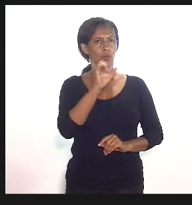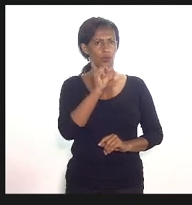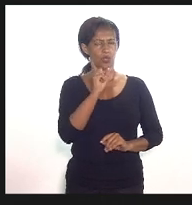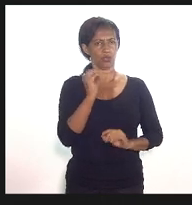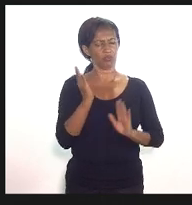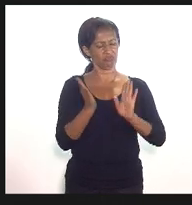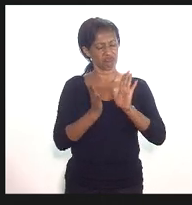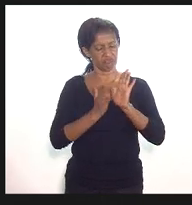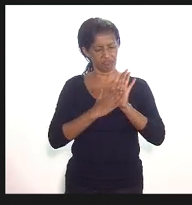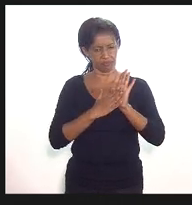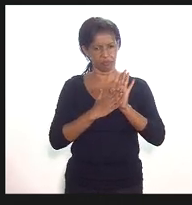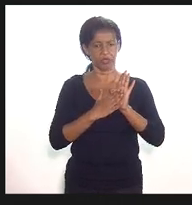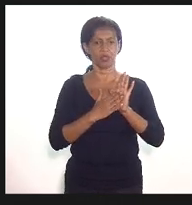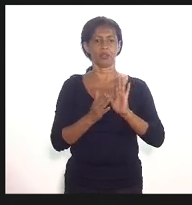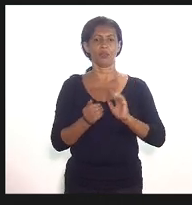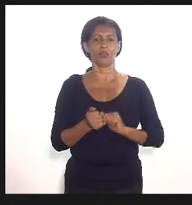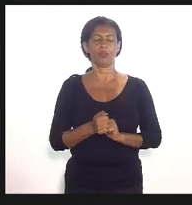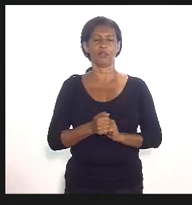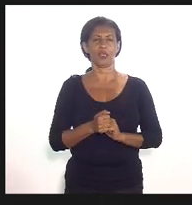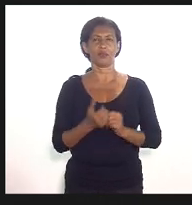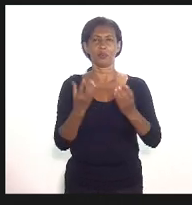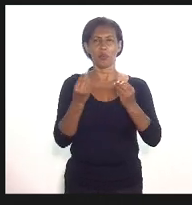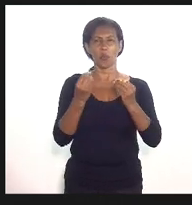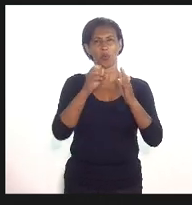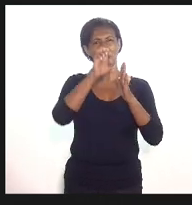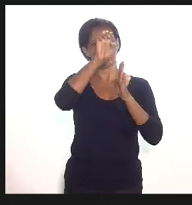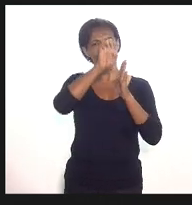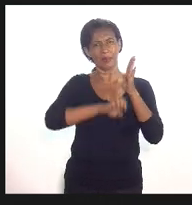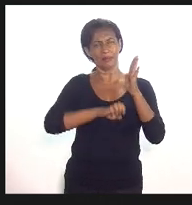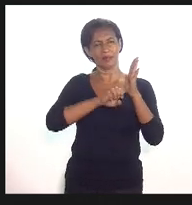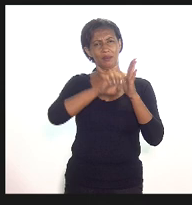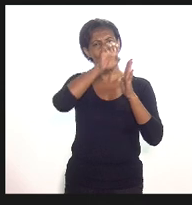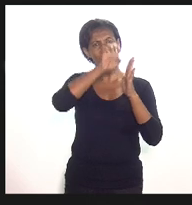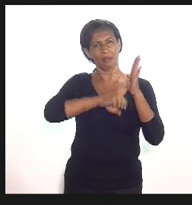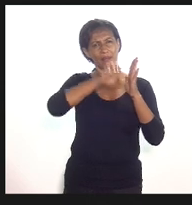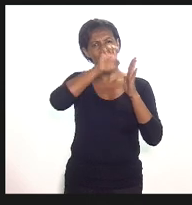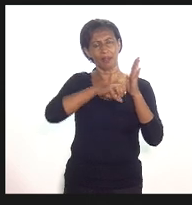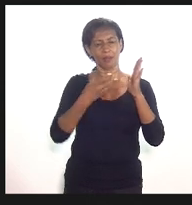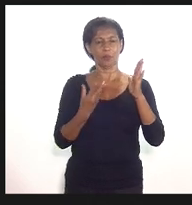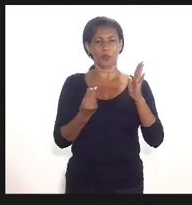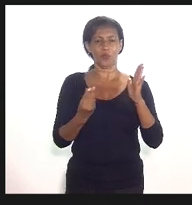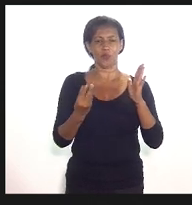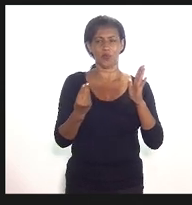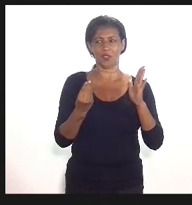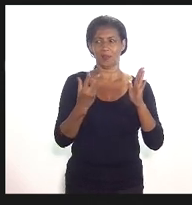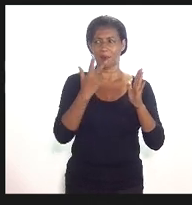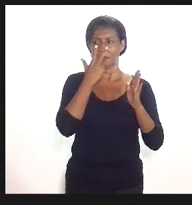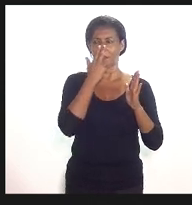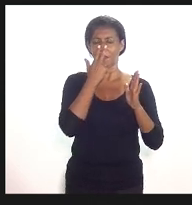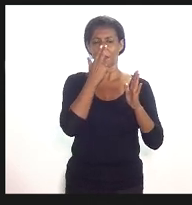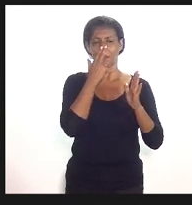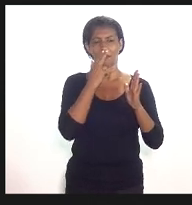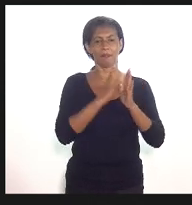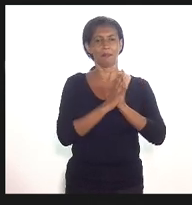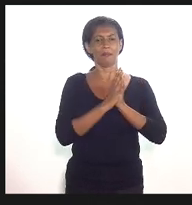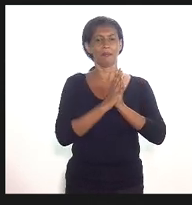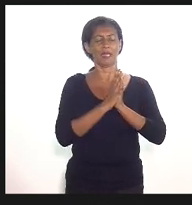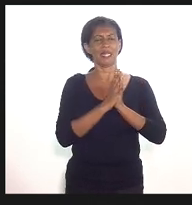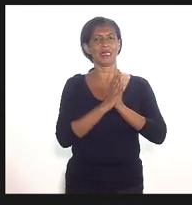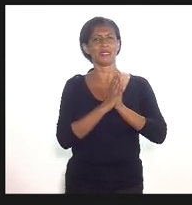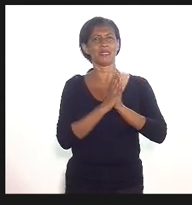confesso que, de fato, aqui a quantidade de emendas me parecem deturpar completamente o projeto original de Vossa